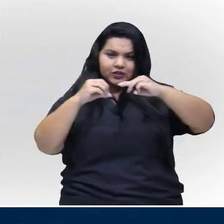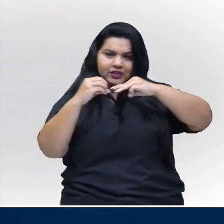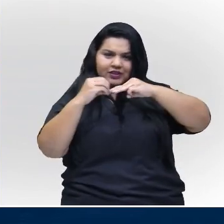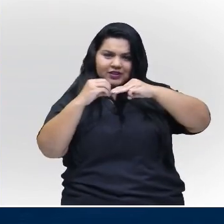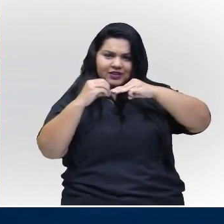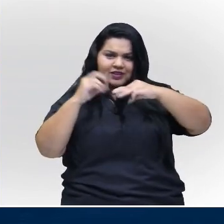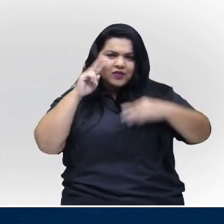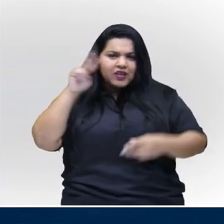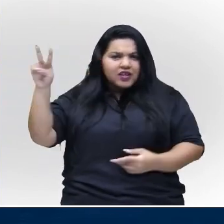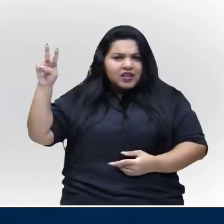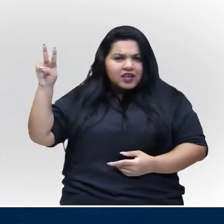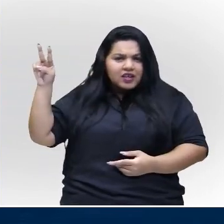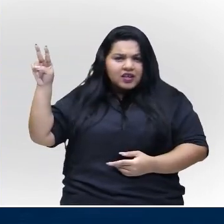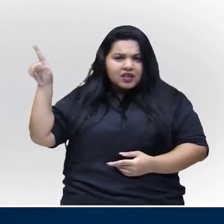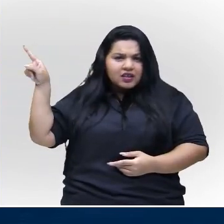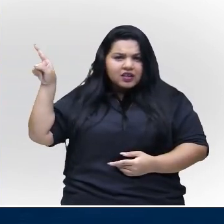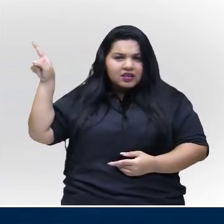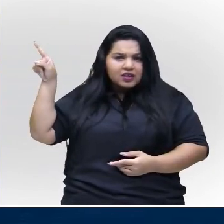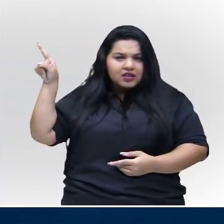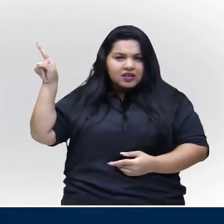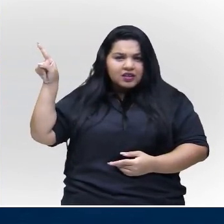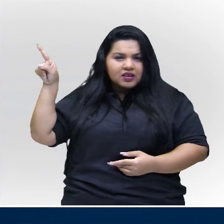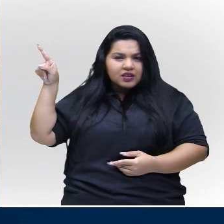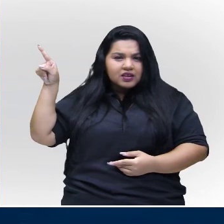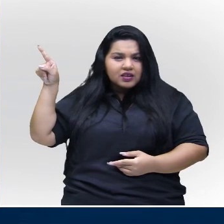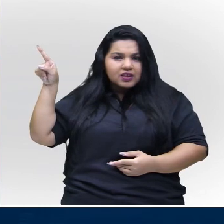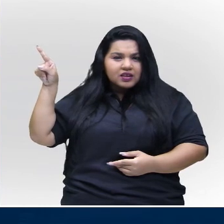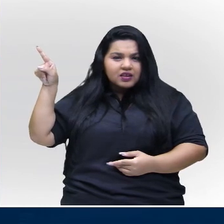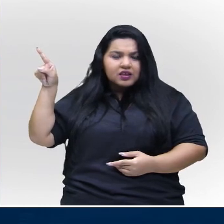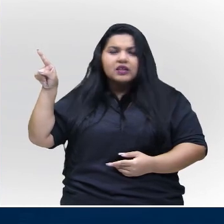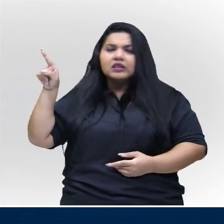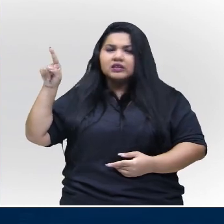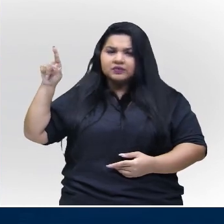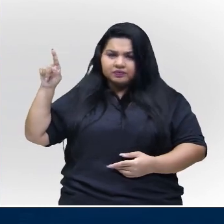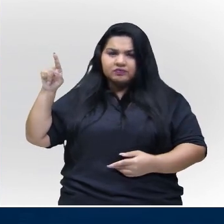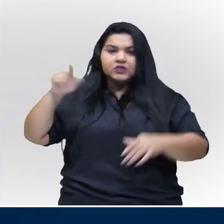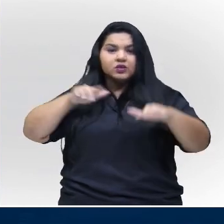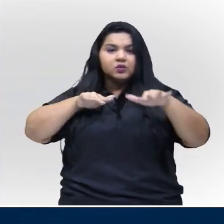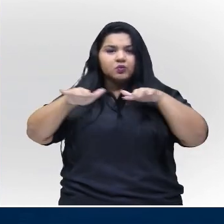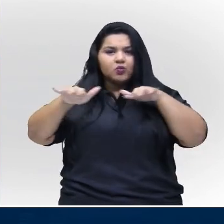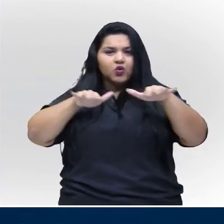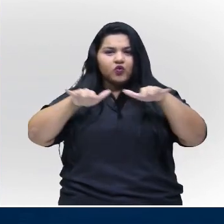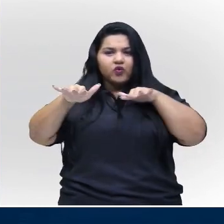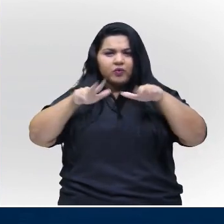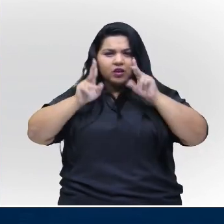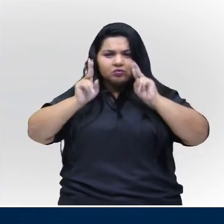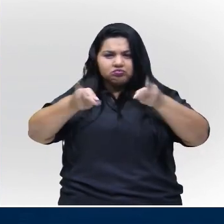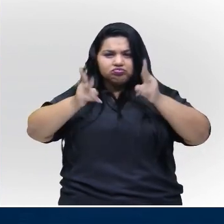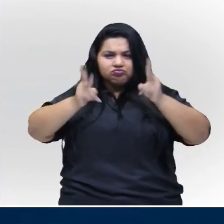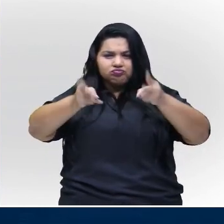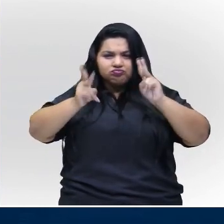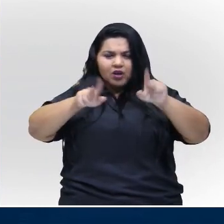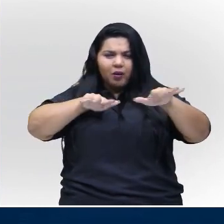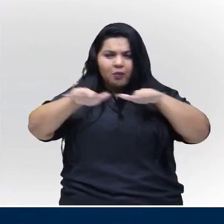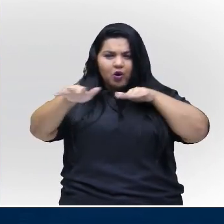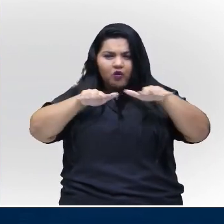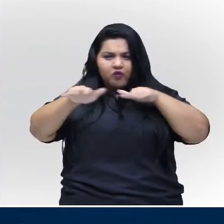a gente pode observar aí o que nós conhecemos como a ciclose, né, que é a movimentação contínua dos